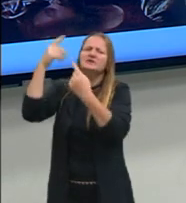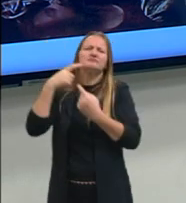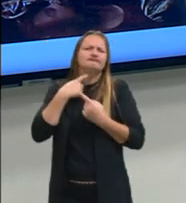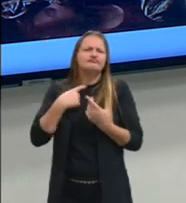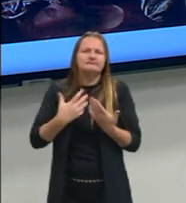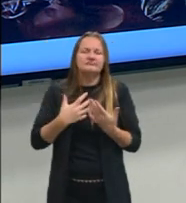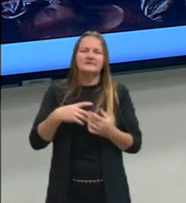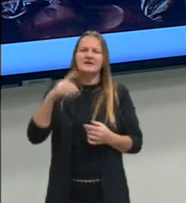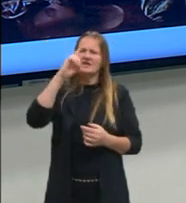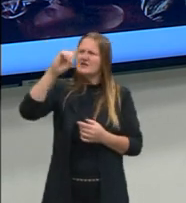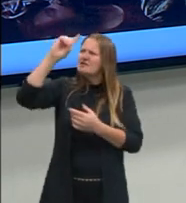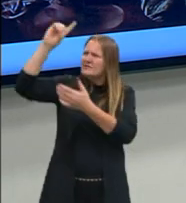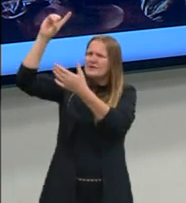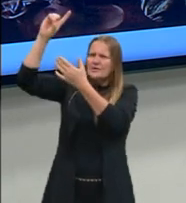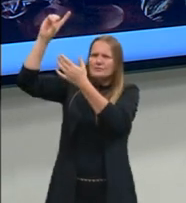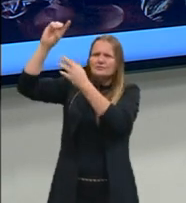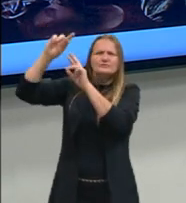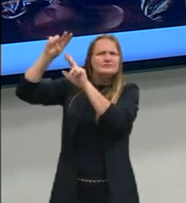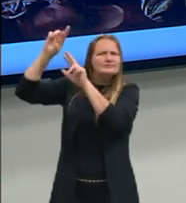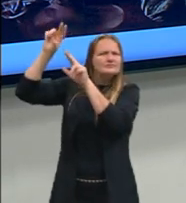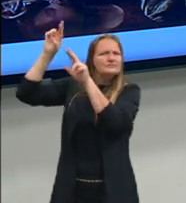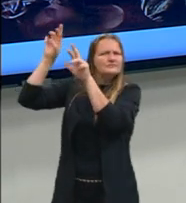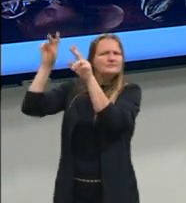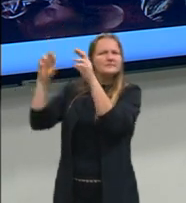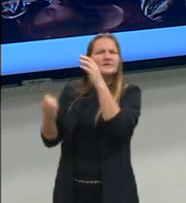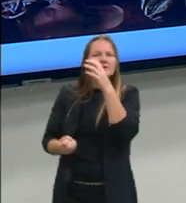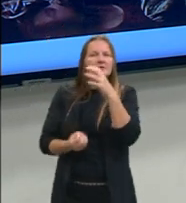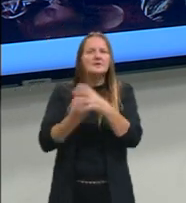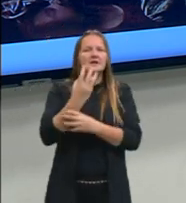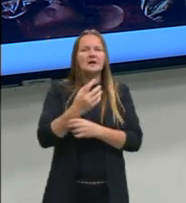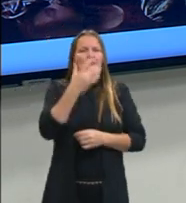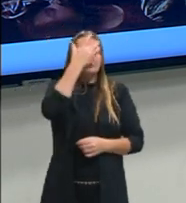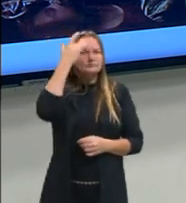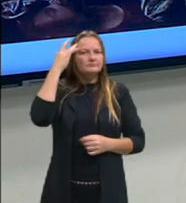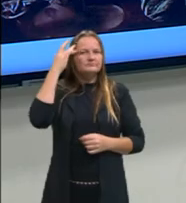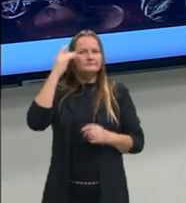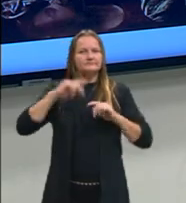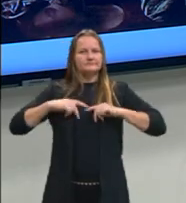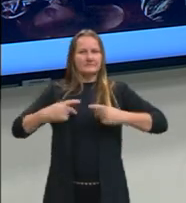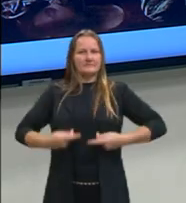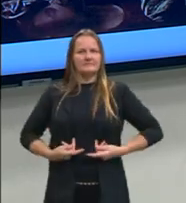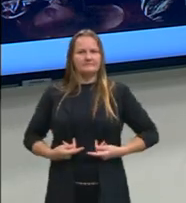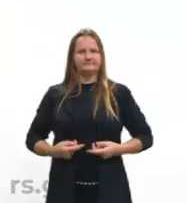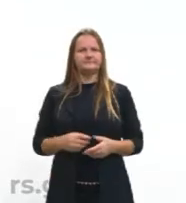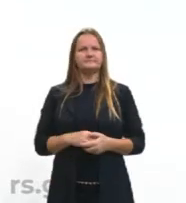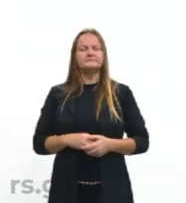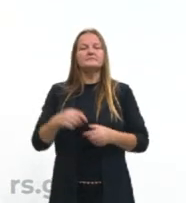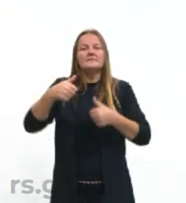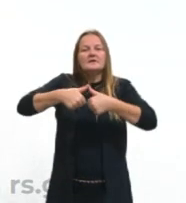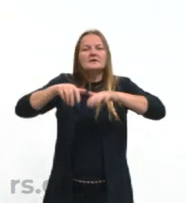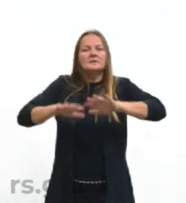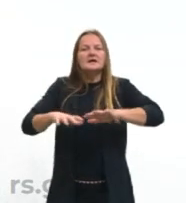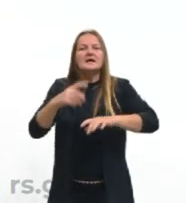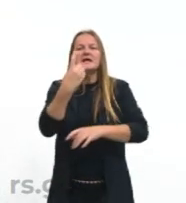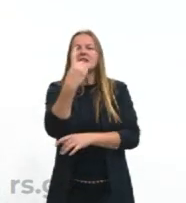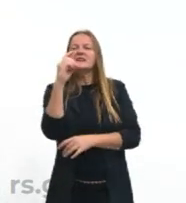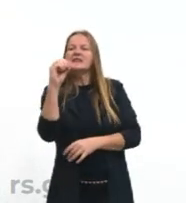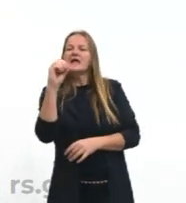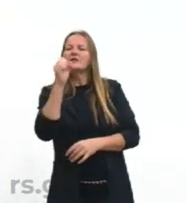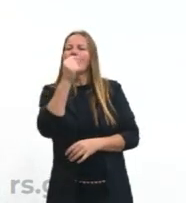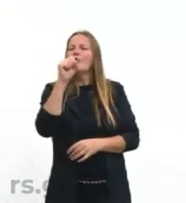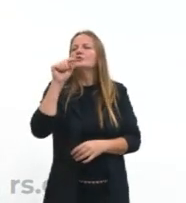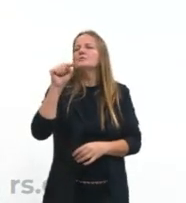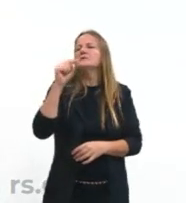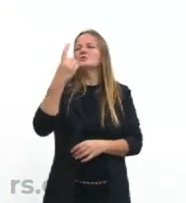esses Deuses eles são e eles são criados pelo ser humano nós estamos aqui a 8 10 mil anos